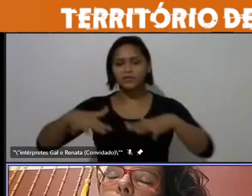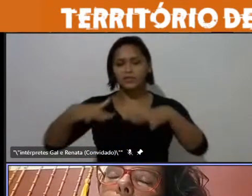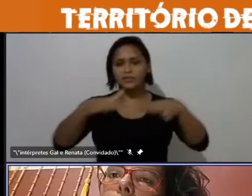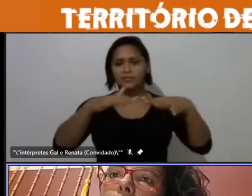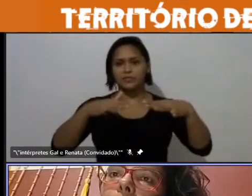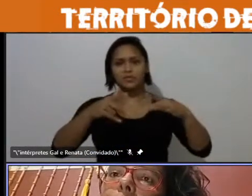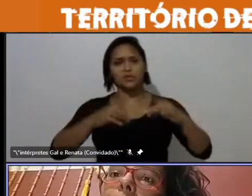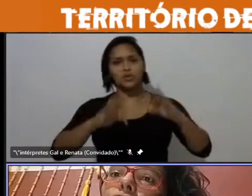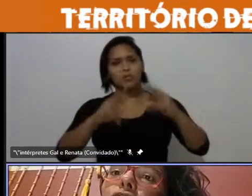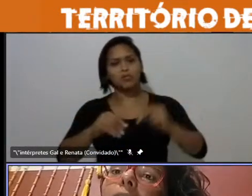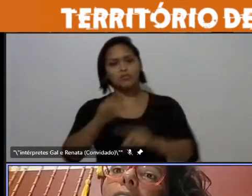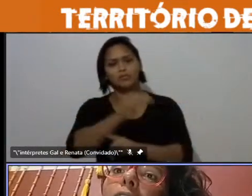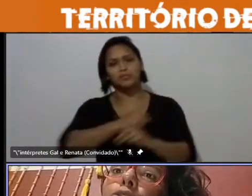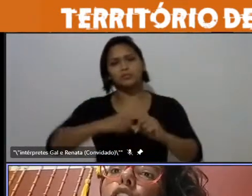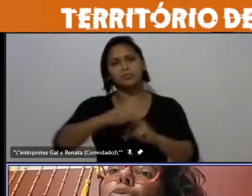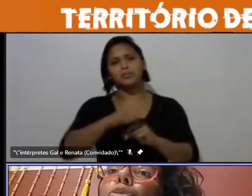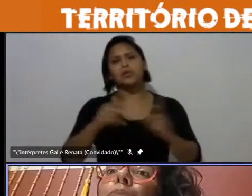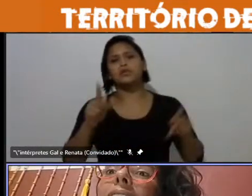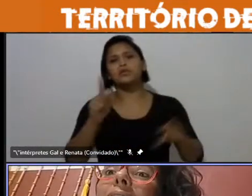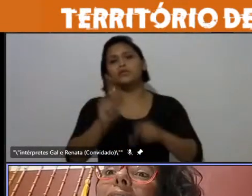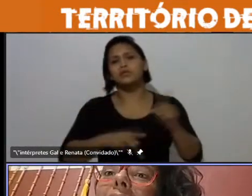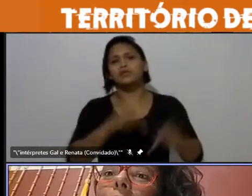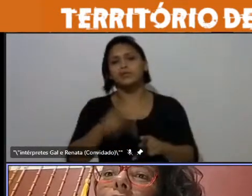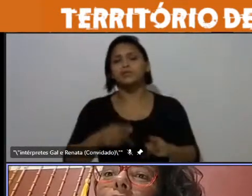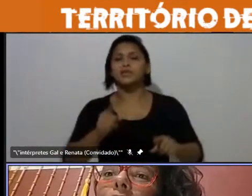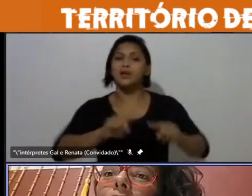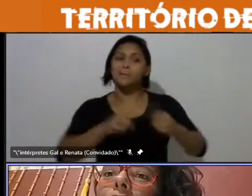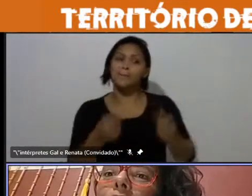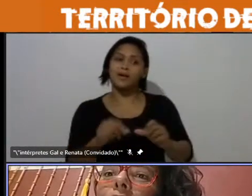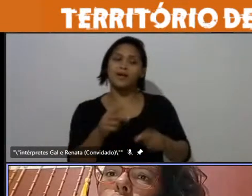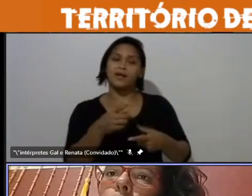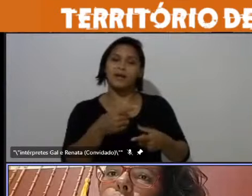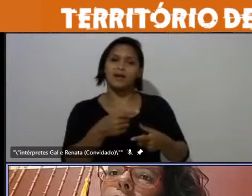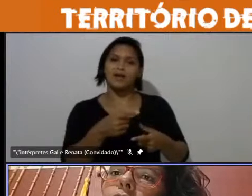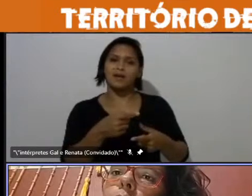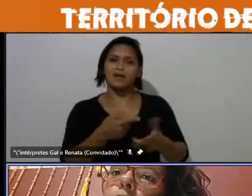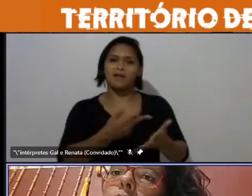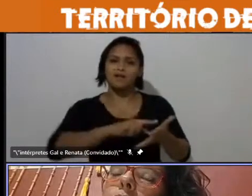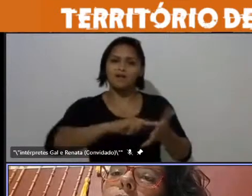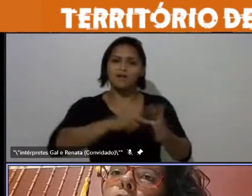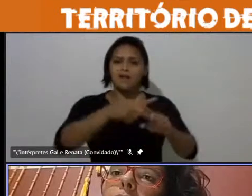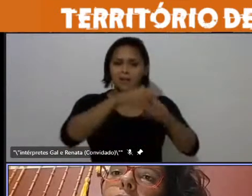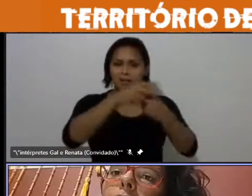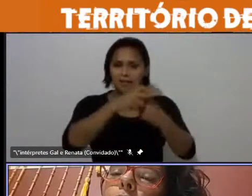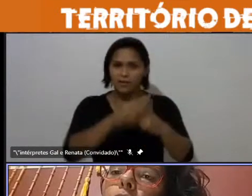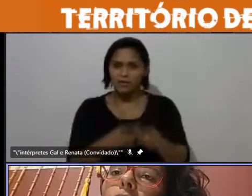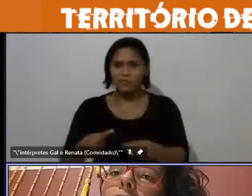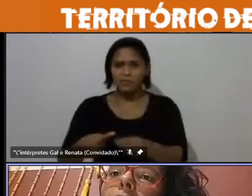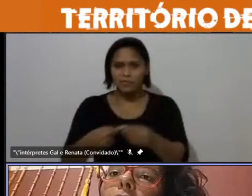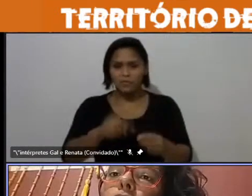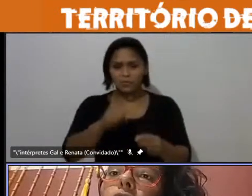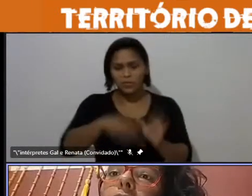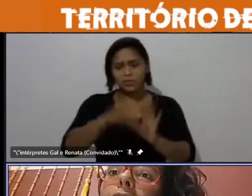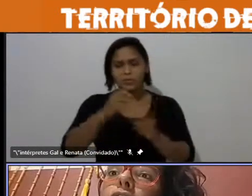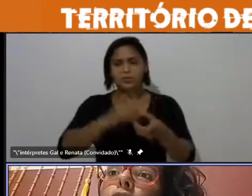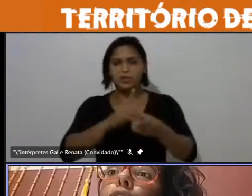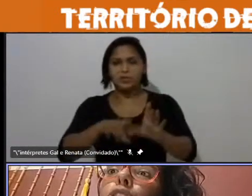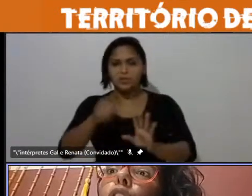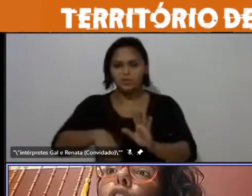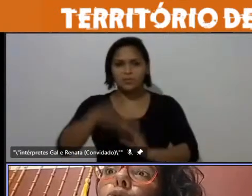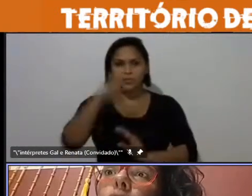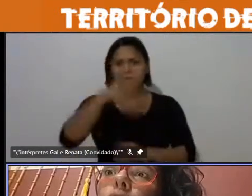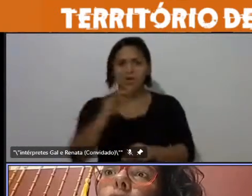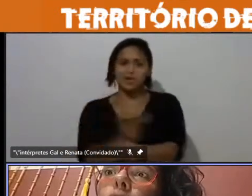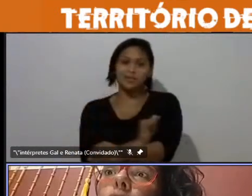de povos e comunidades. Já na reforma urbana, historicamente, no processo de democratização no Brasil, a nossa